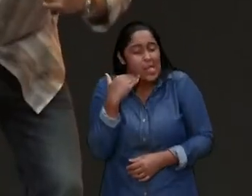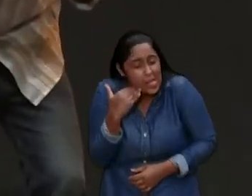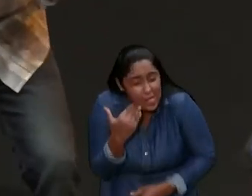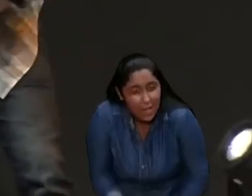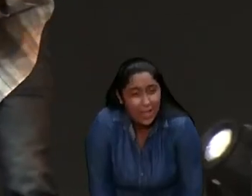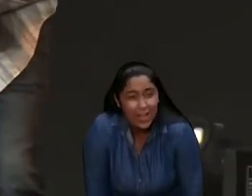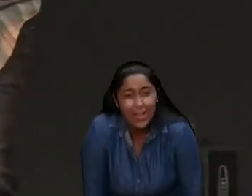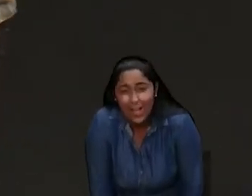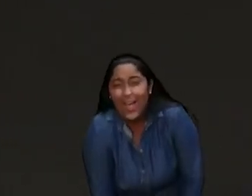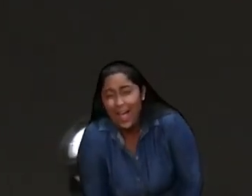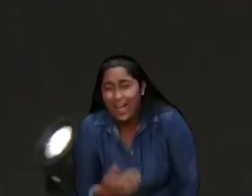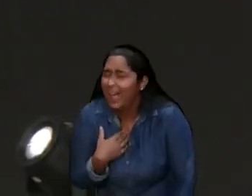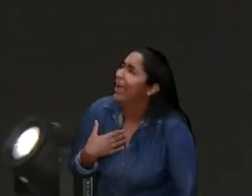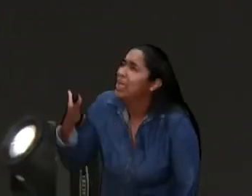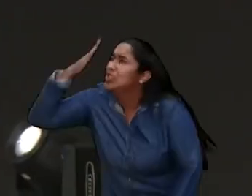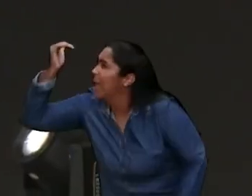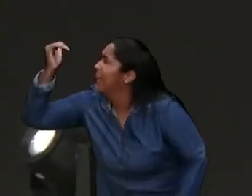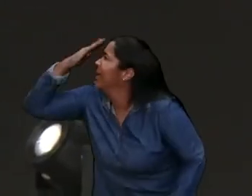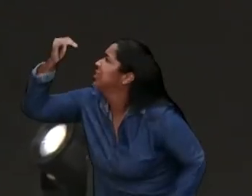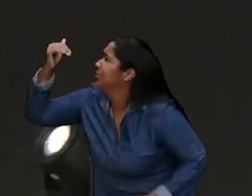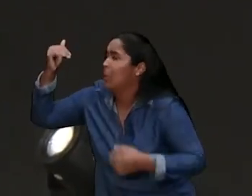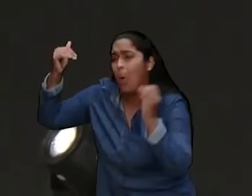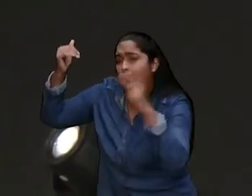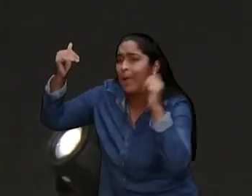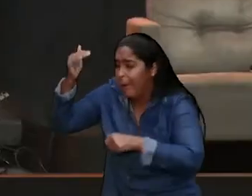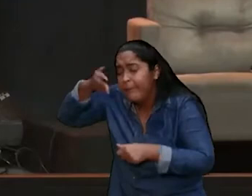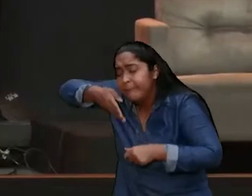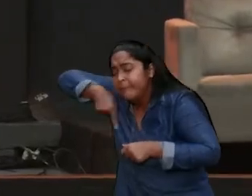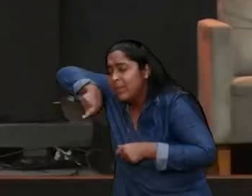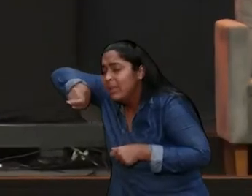E aí Ah pois não